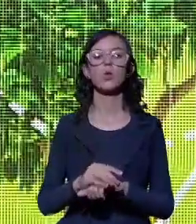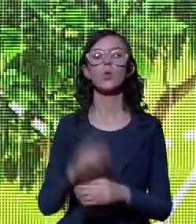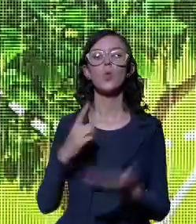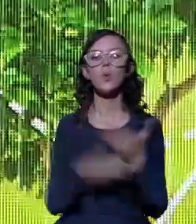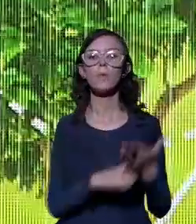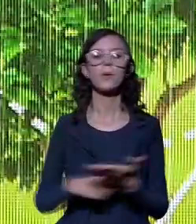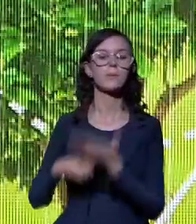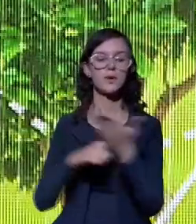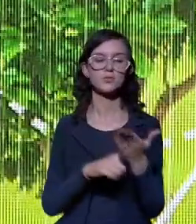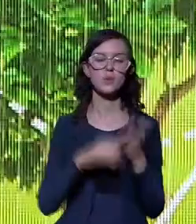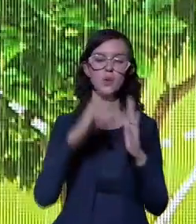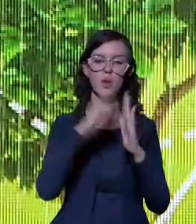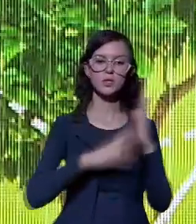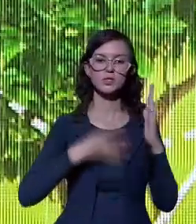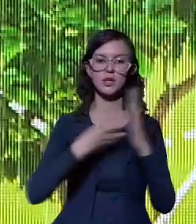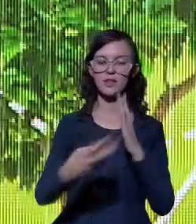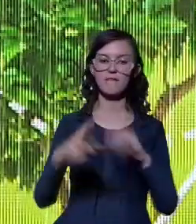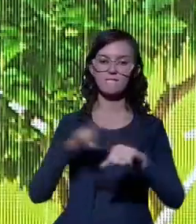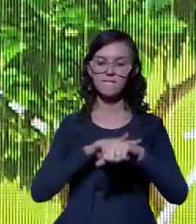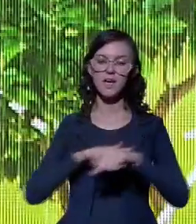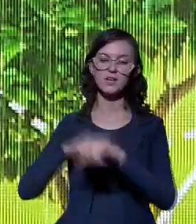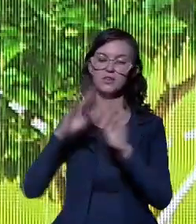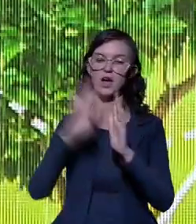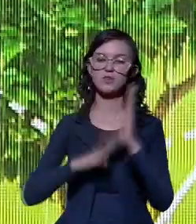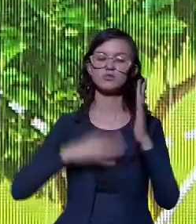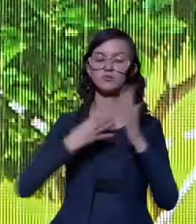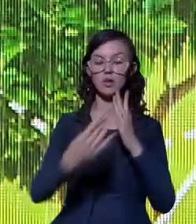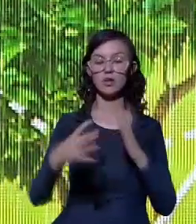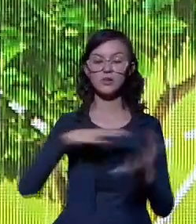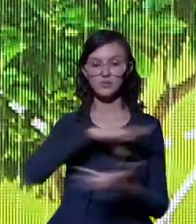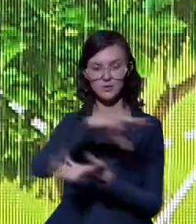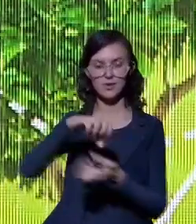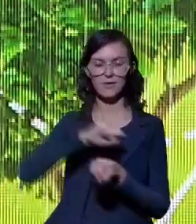agenda sustentável. Então, parabéns